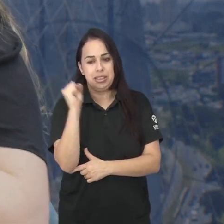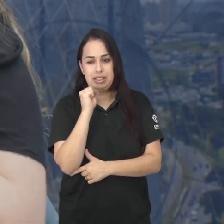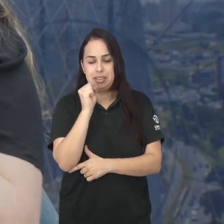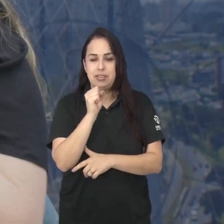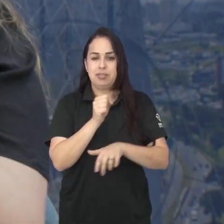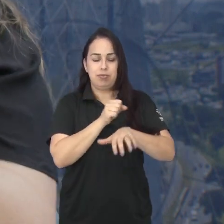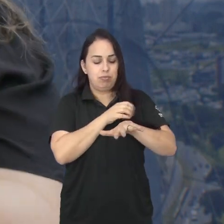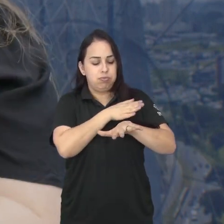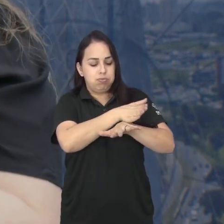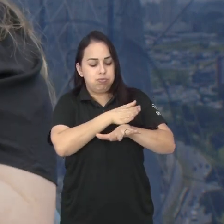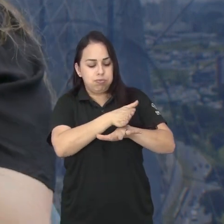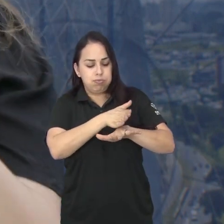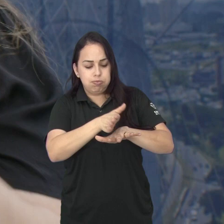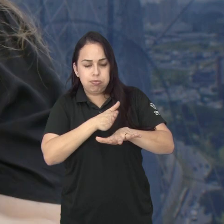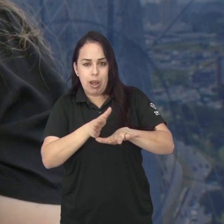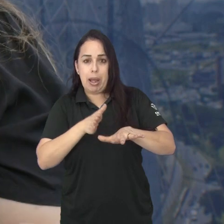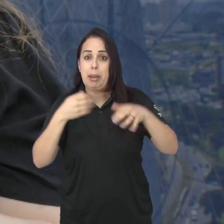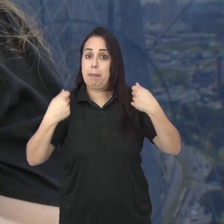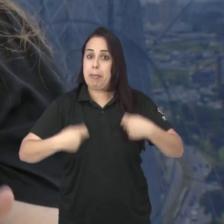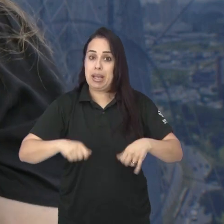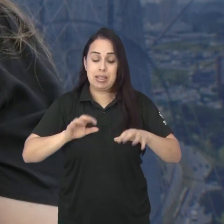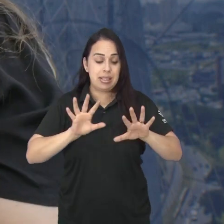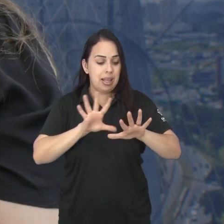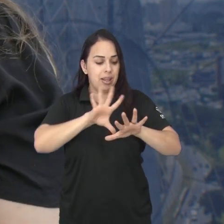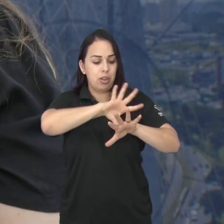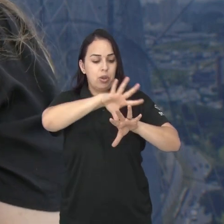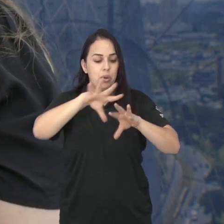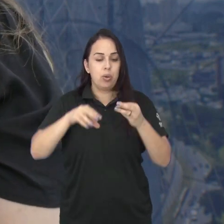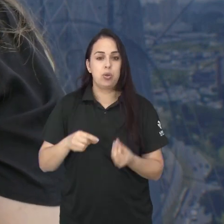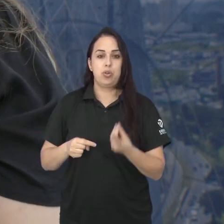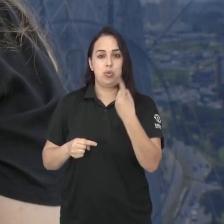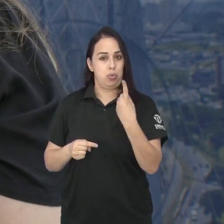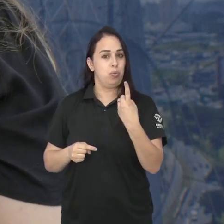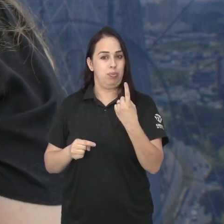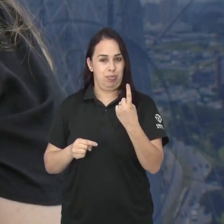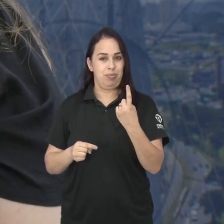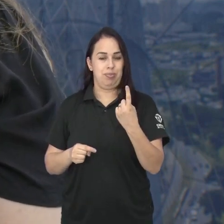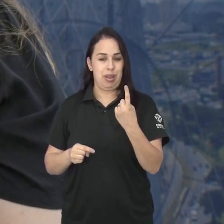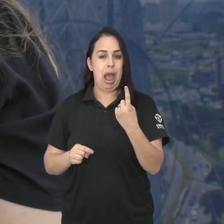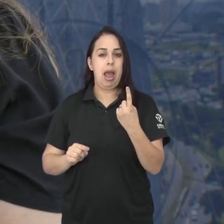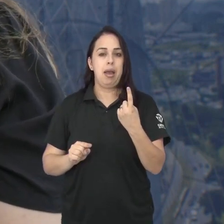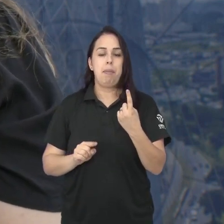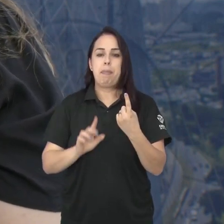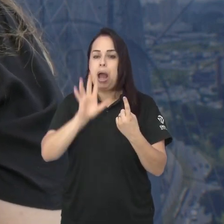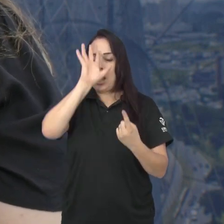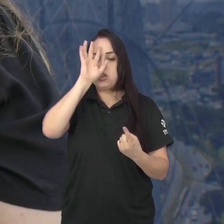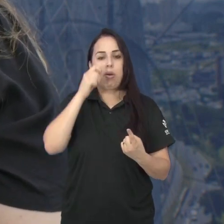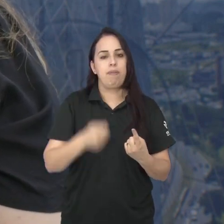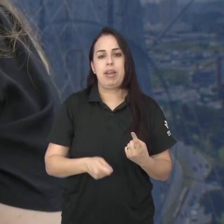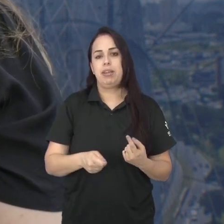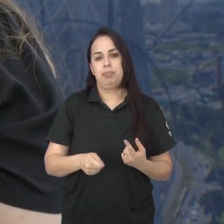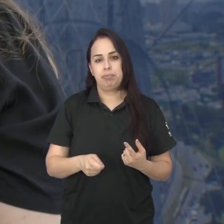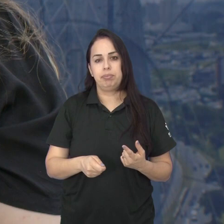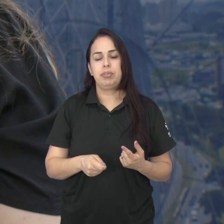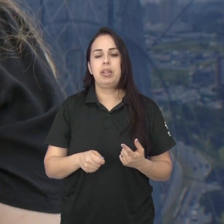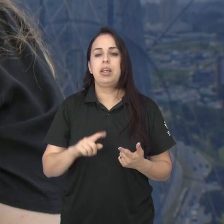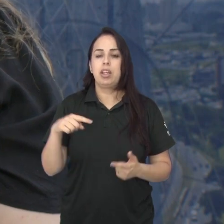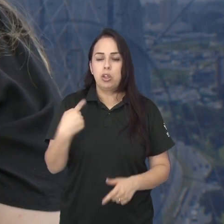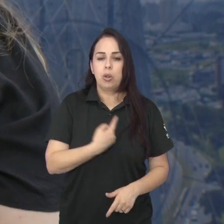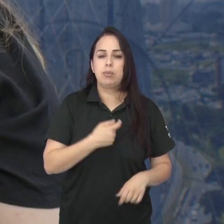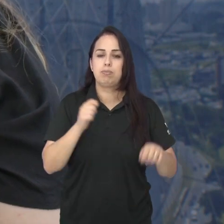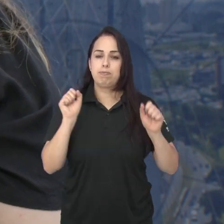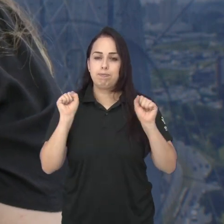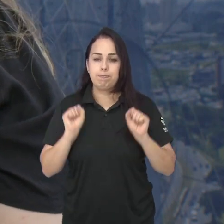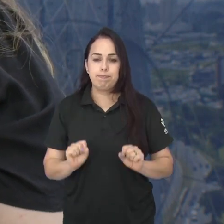são vários núcleos que precisam se juntar para poder tomar decisões para que a gente